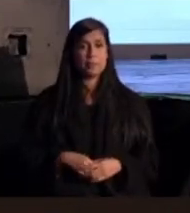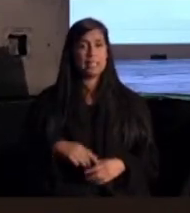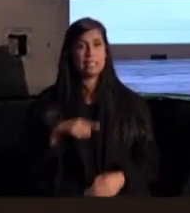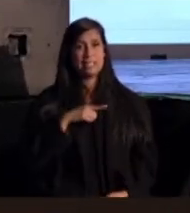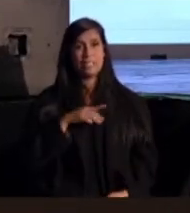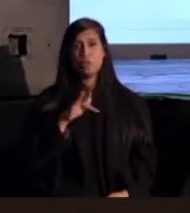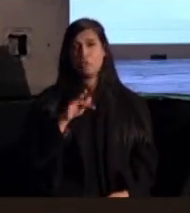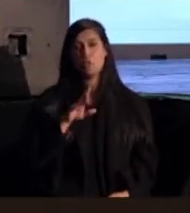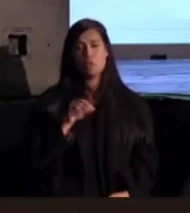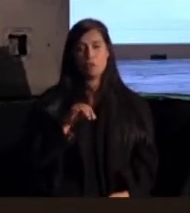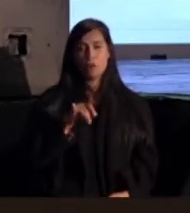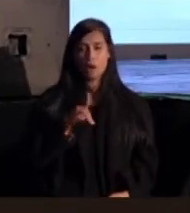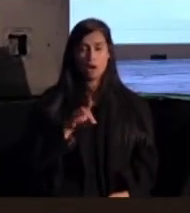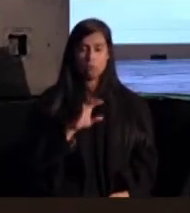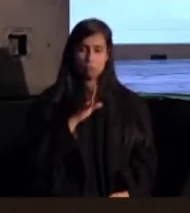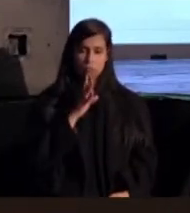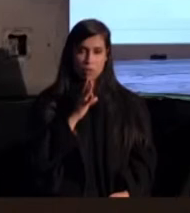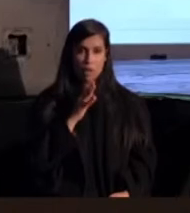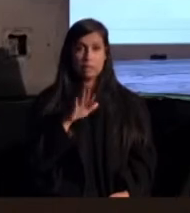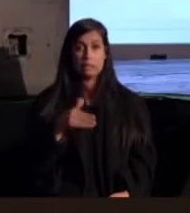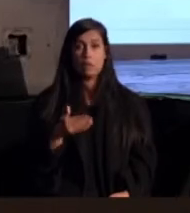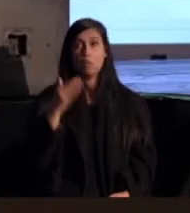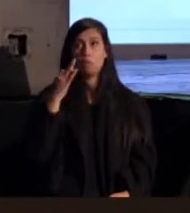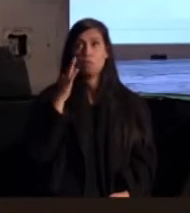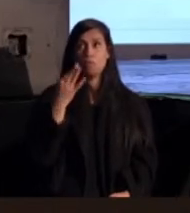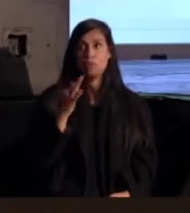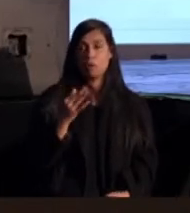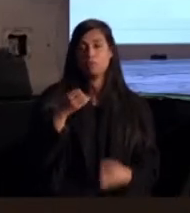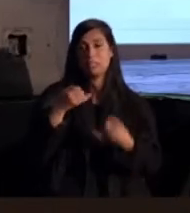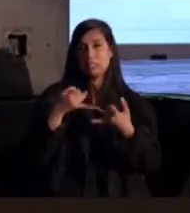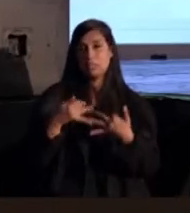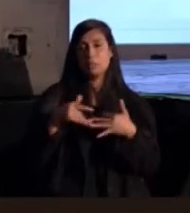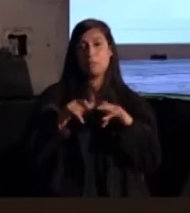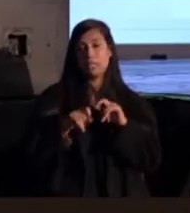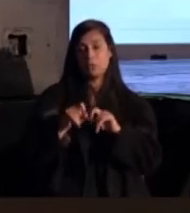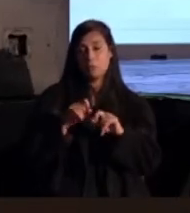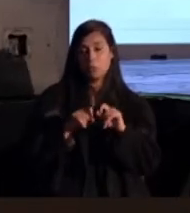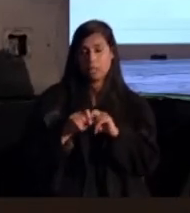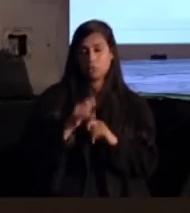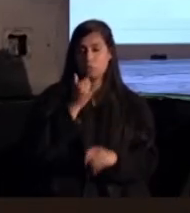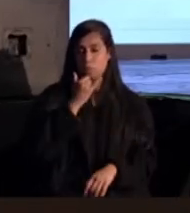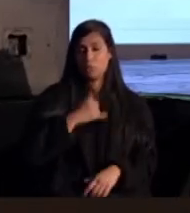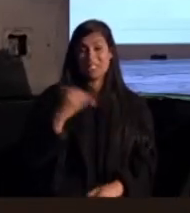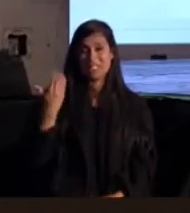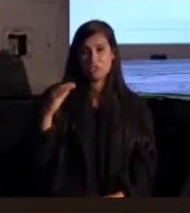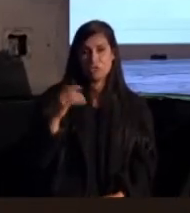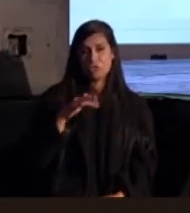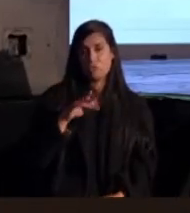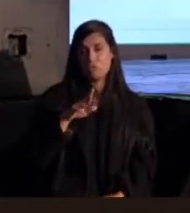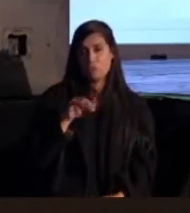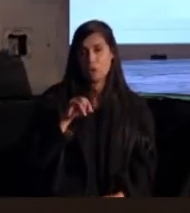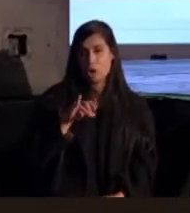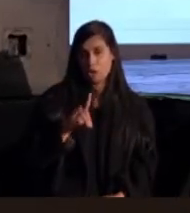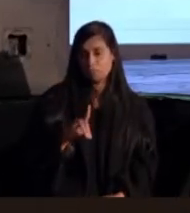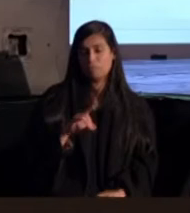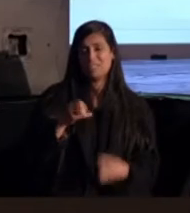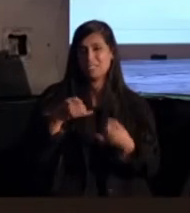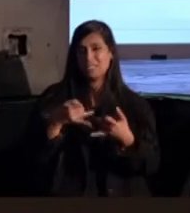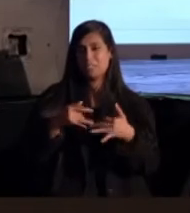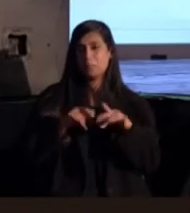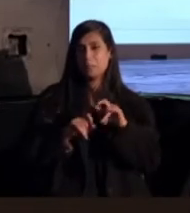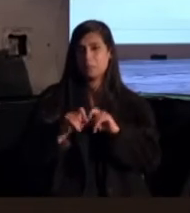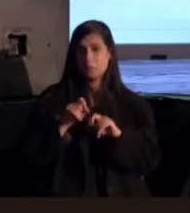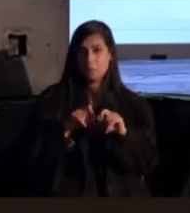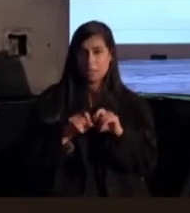Freud, seria a primeira forma de apreensão da criança ao mundo, que é na sucção, que é essa